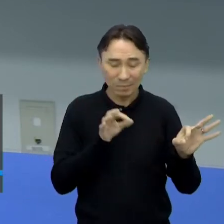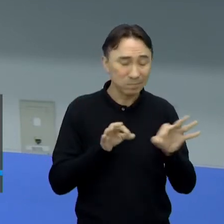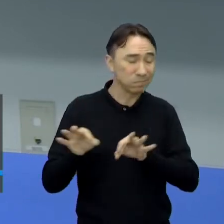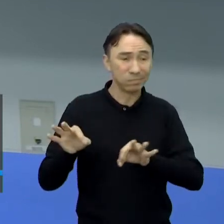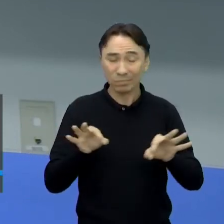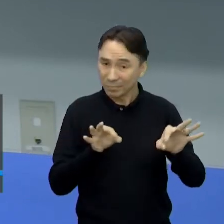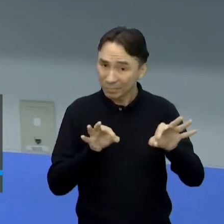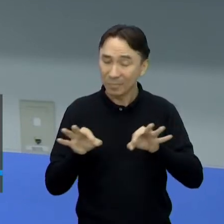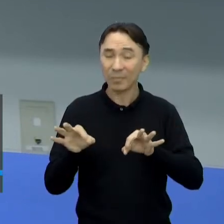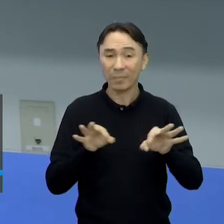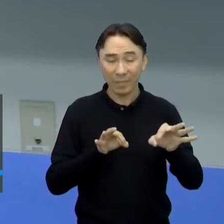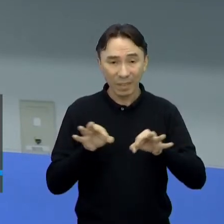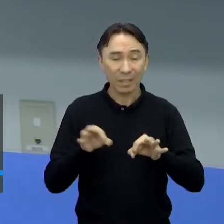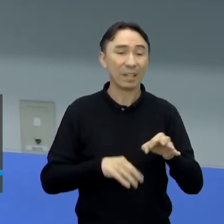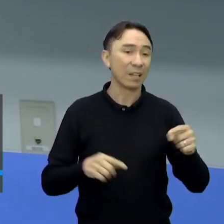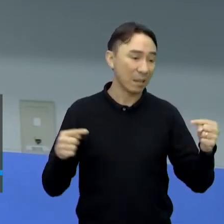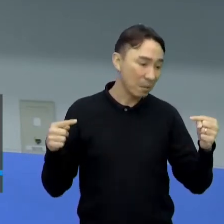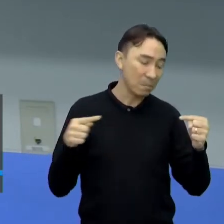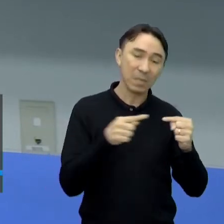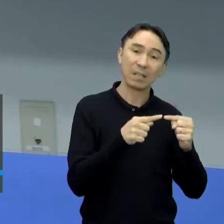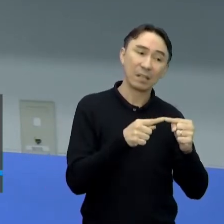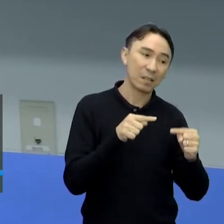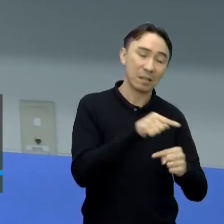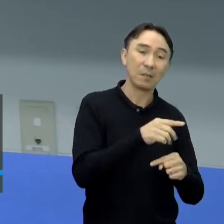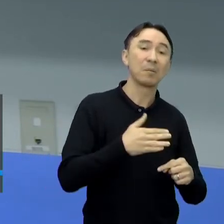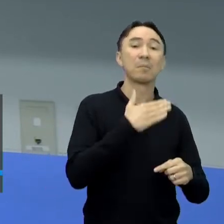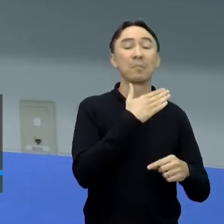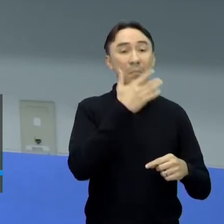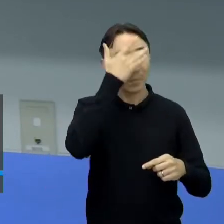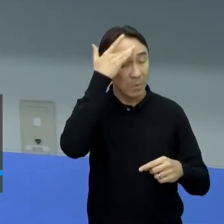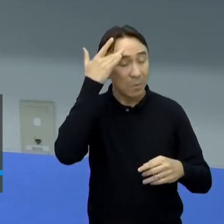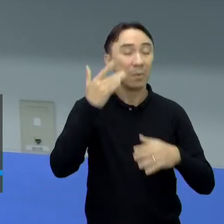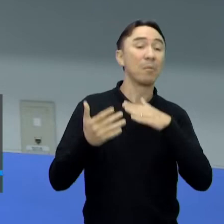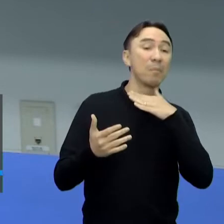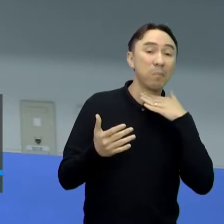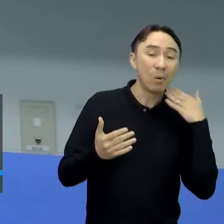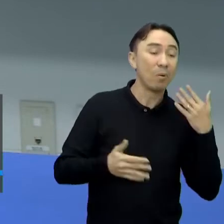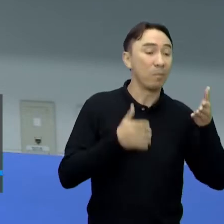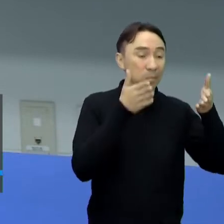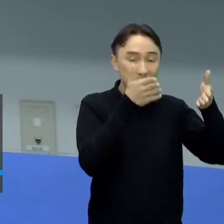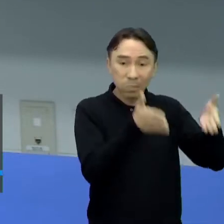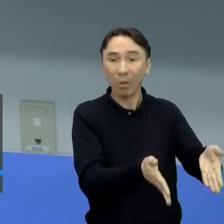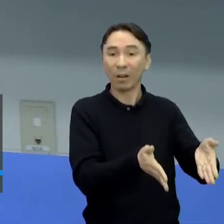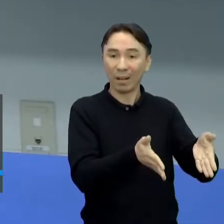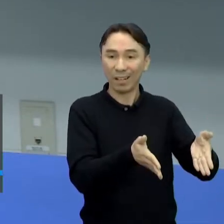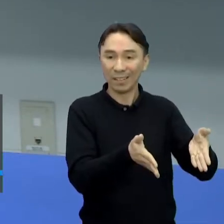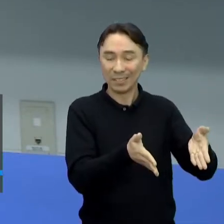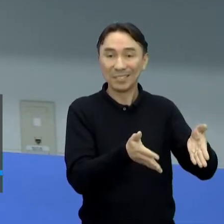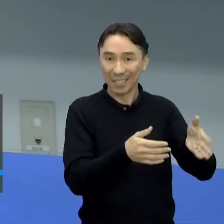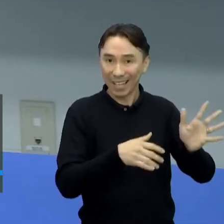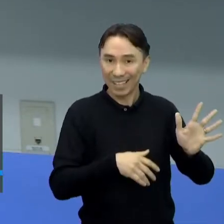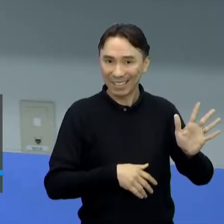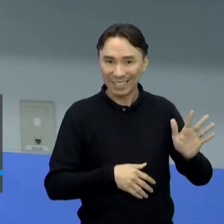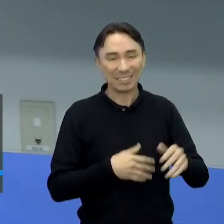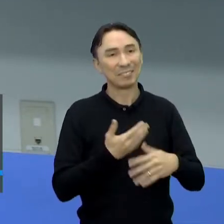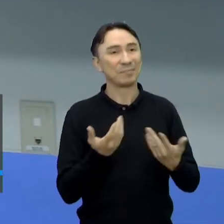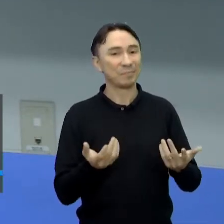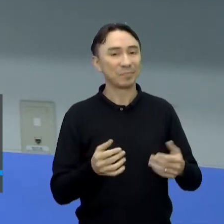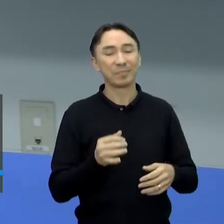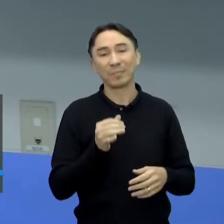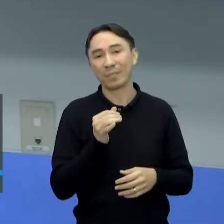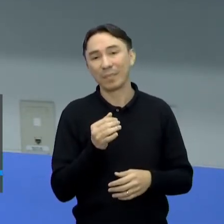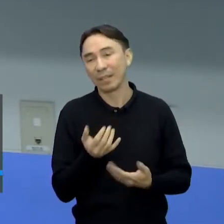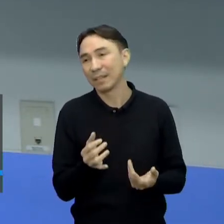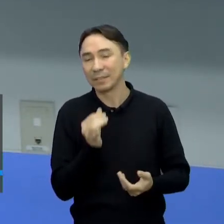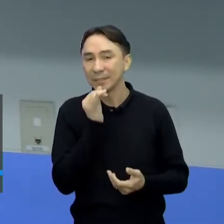retratam a passagem da pessoa, a morte da pessoa, desde quando há uma